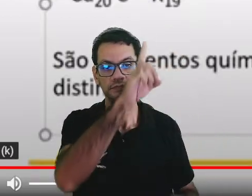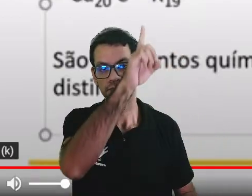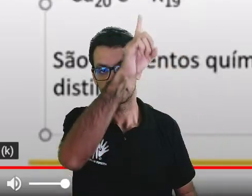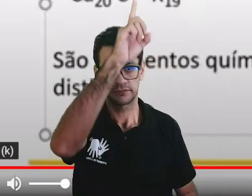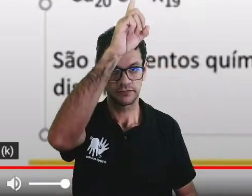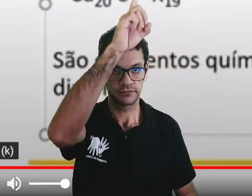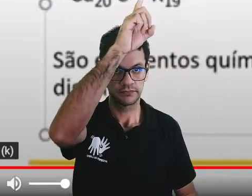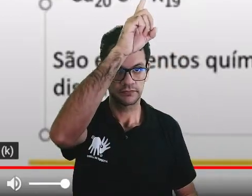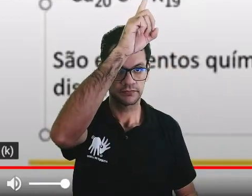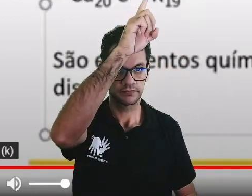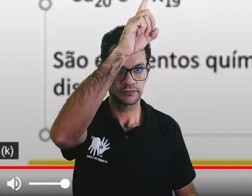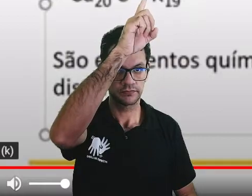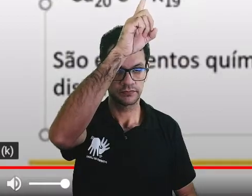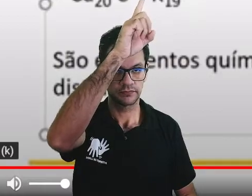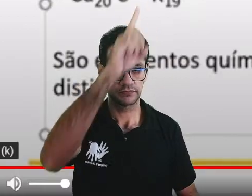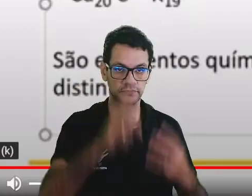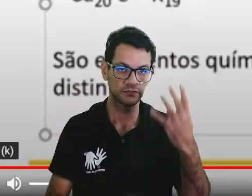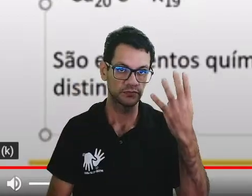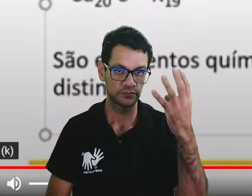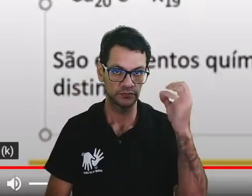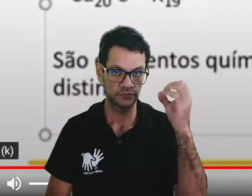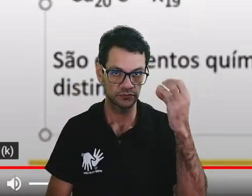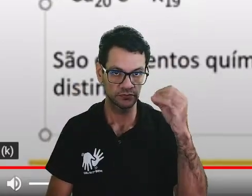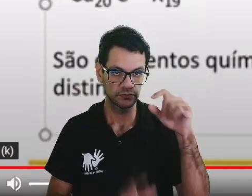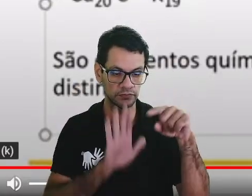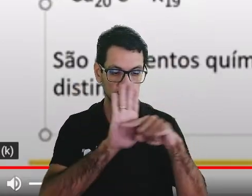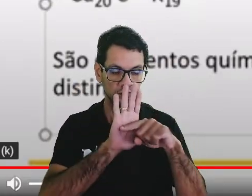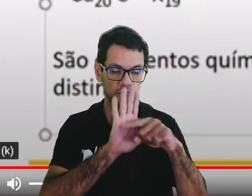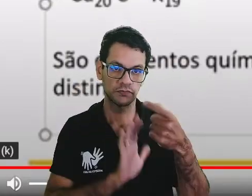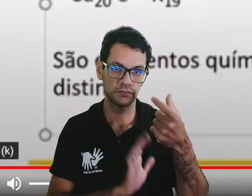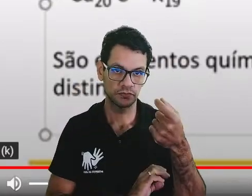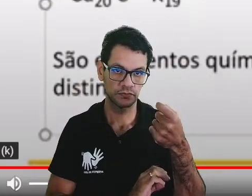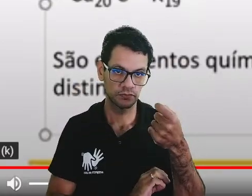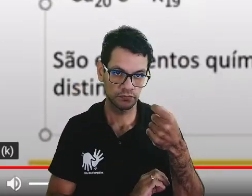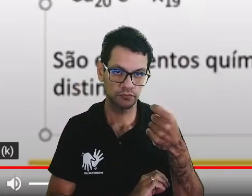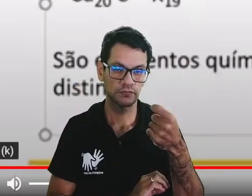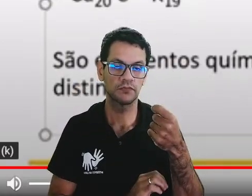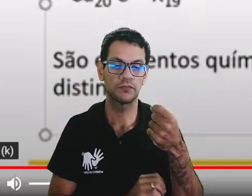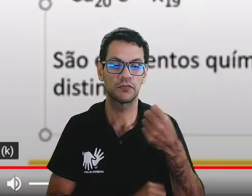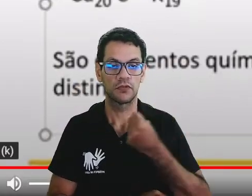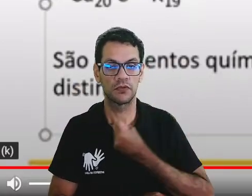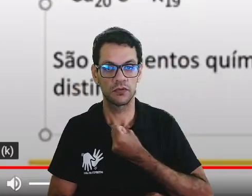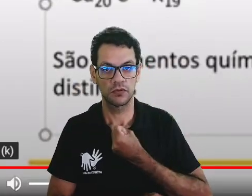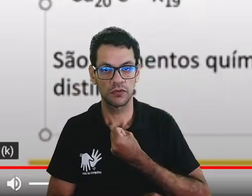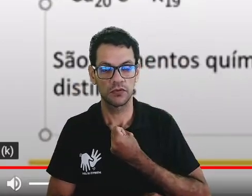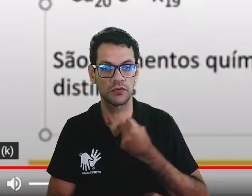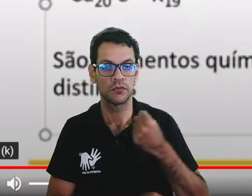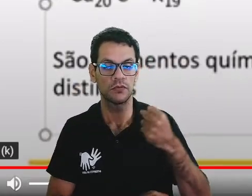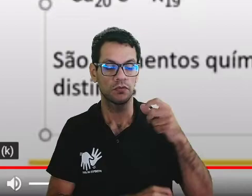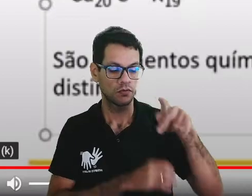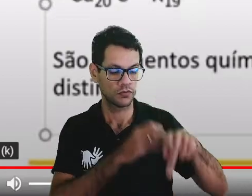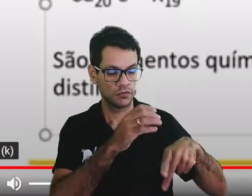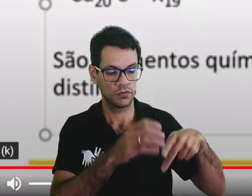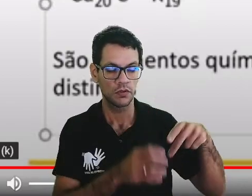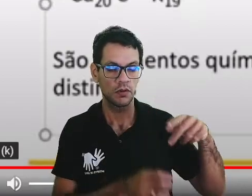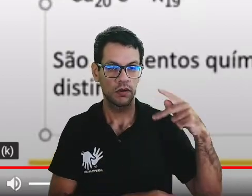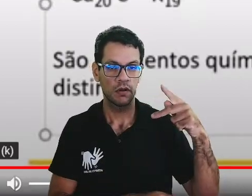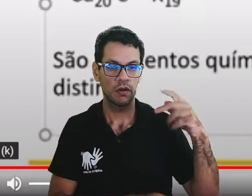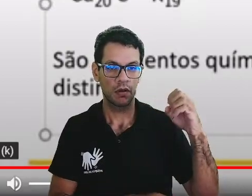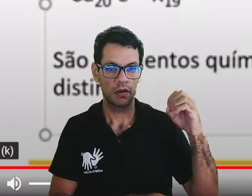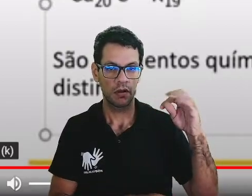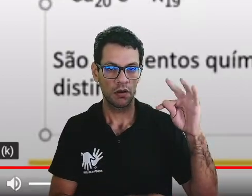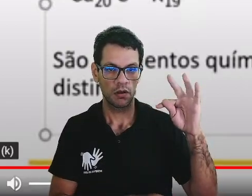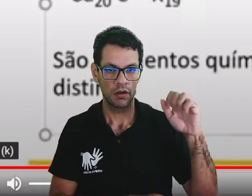menos 20, que vai dar 20. E o número de nêutrons do potássio vai ser 40 menos 19, que vai dar 21.